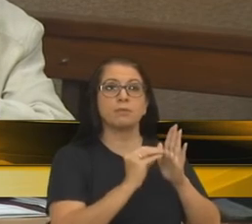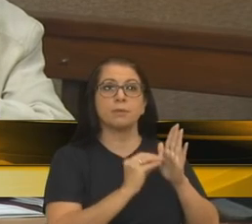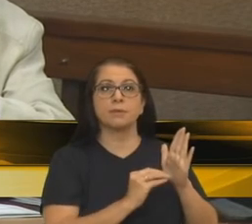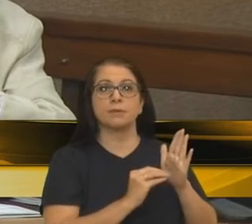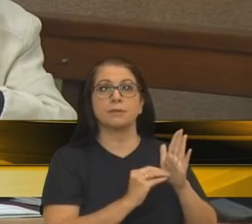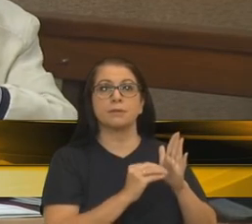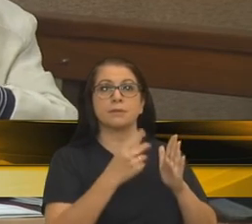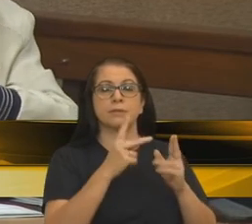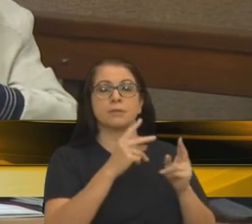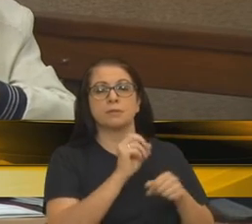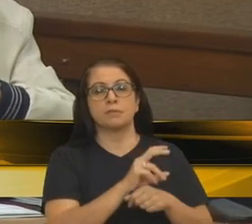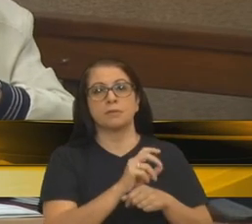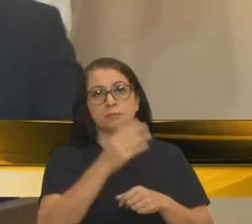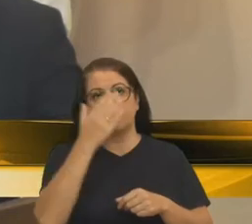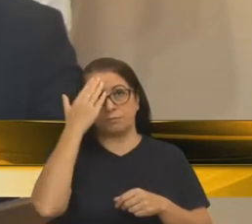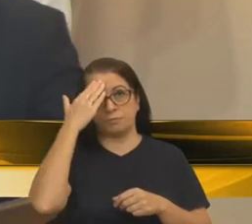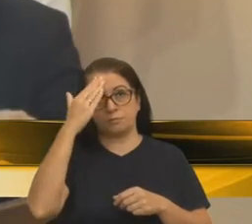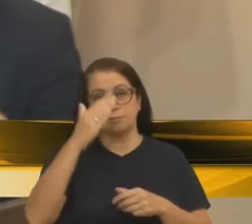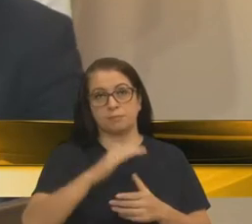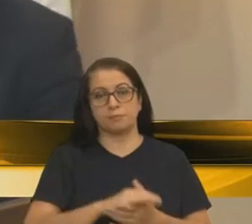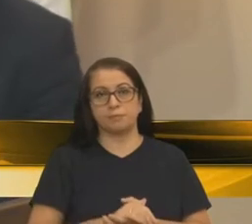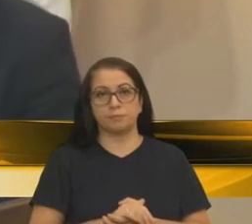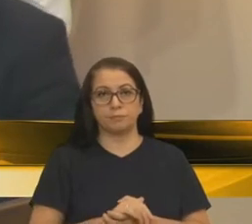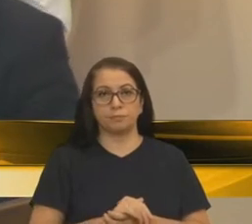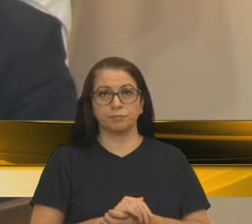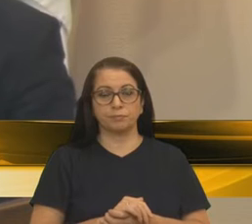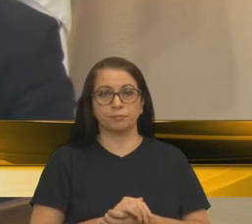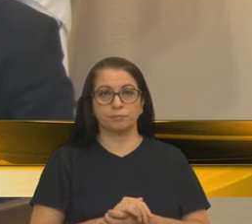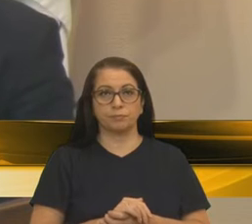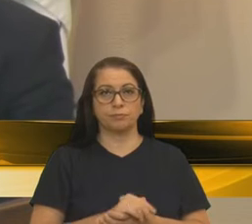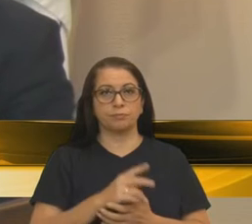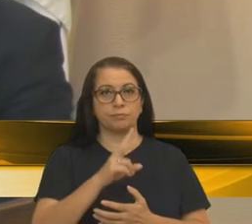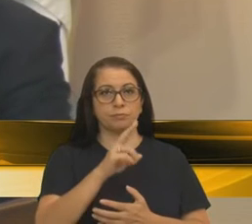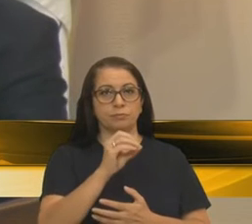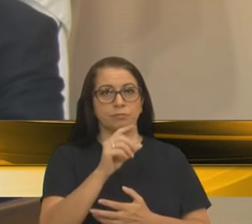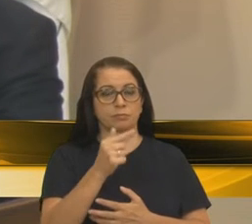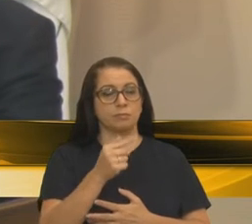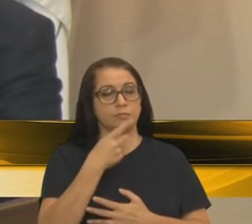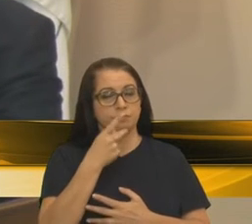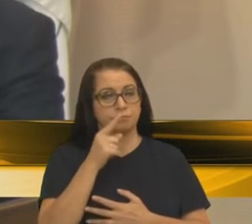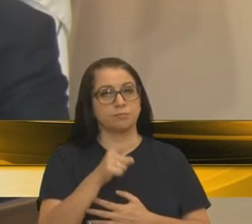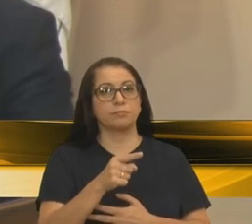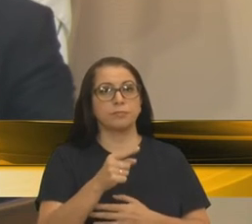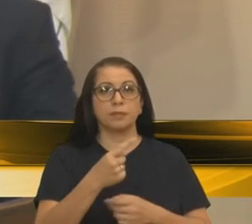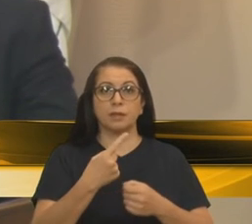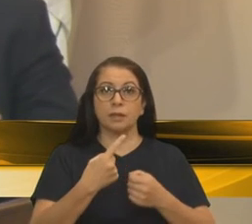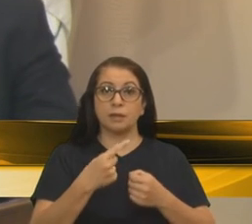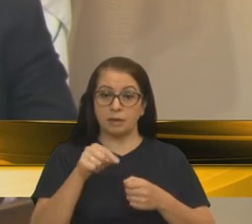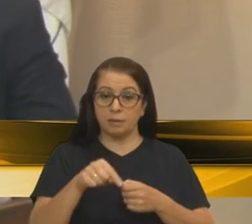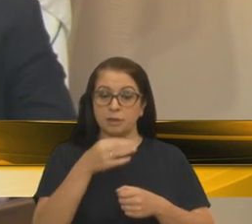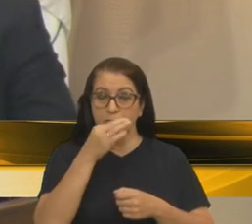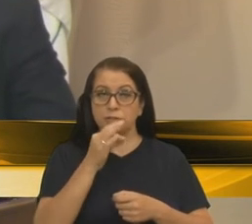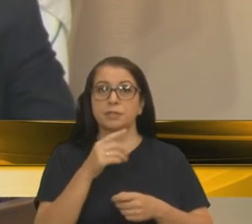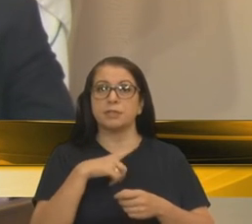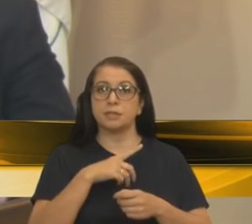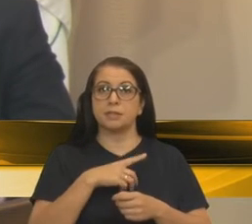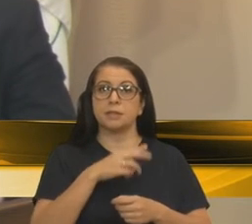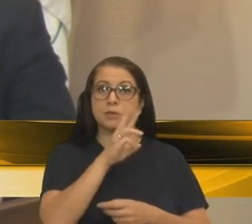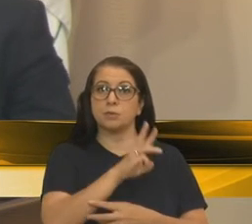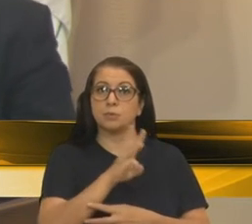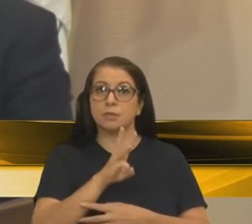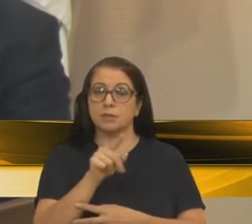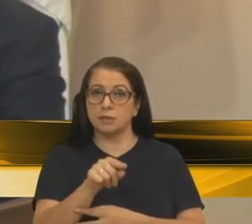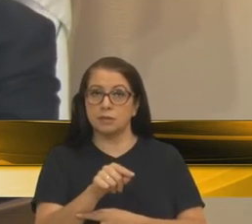ali as suas vagas. Perfeito, obrigado pela parte. E eu já sugeri isso desde 2017 também ao município, para que disponibilize no seu